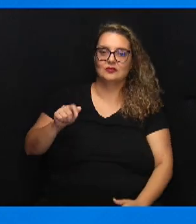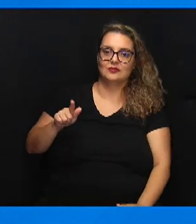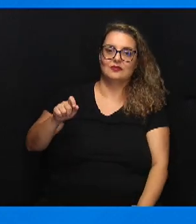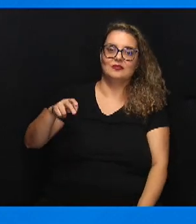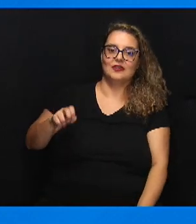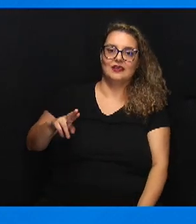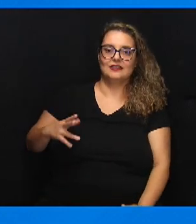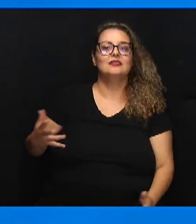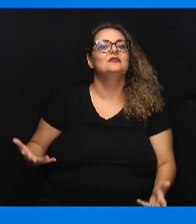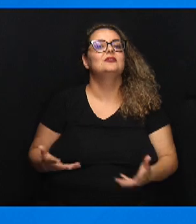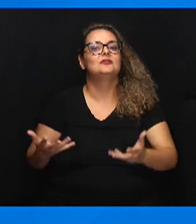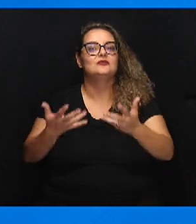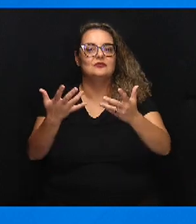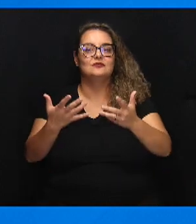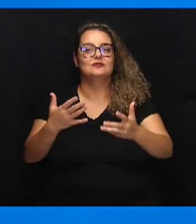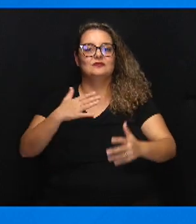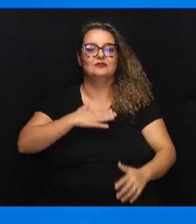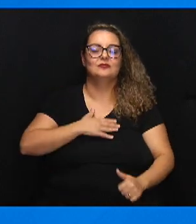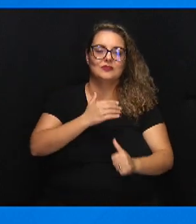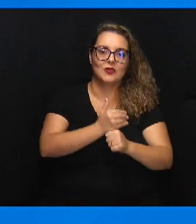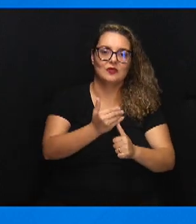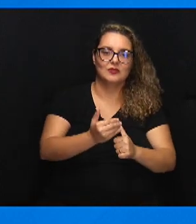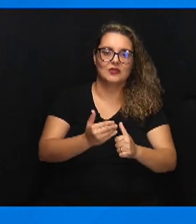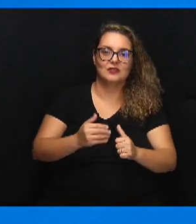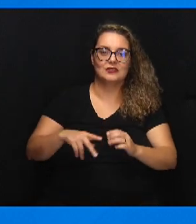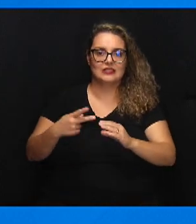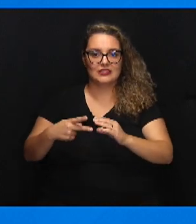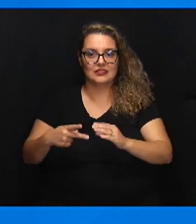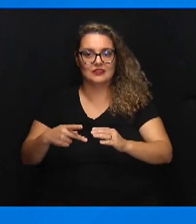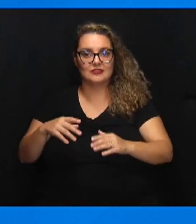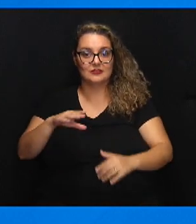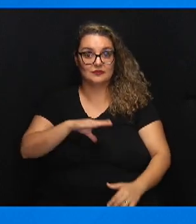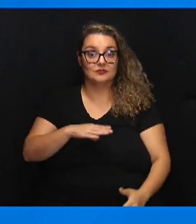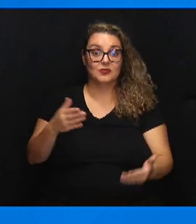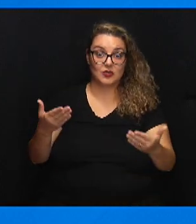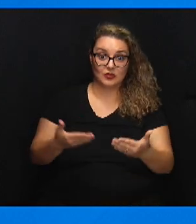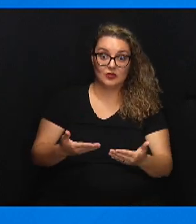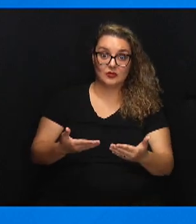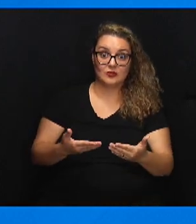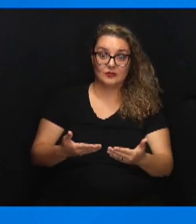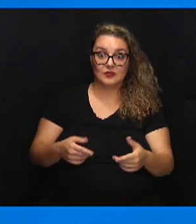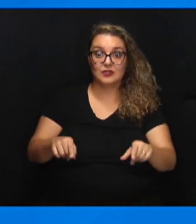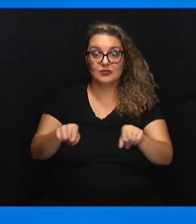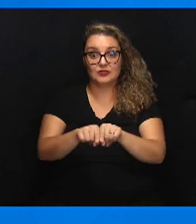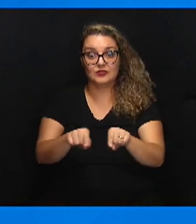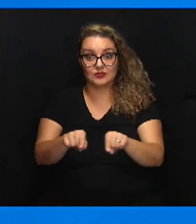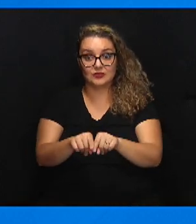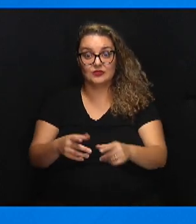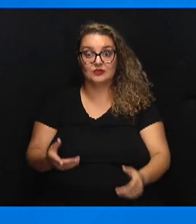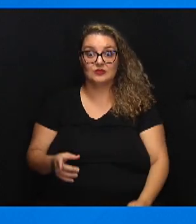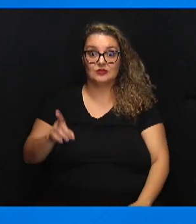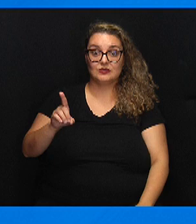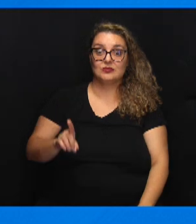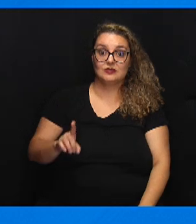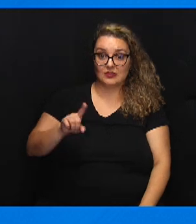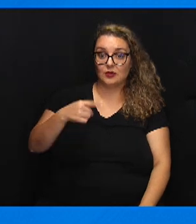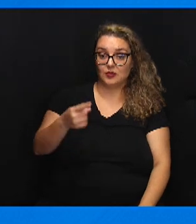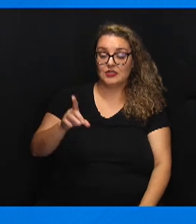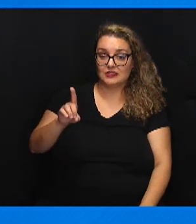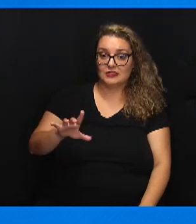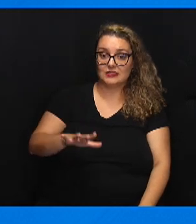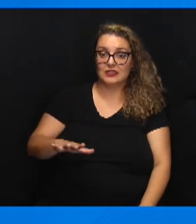deu para o meu mandato na Câmara Municipal. Depois, ele foi também um diretor da Casa da